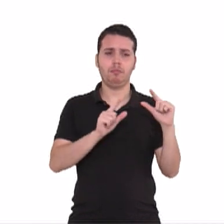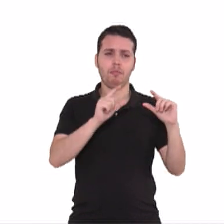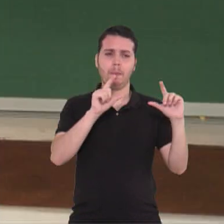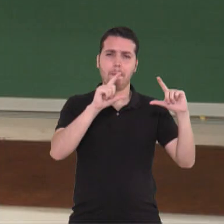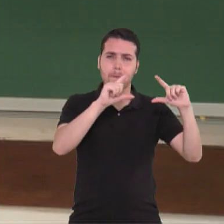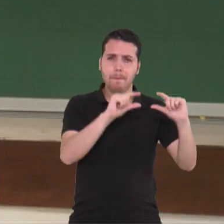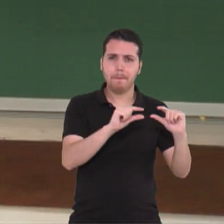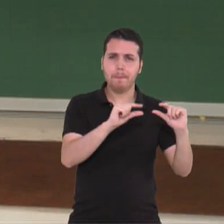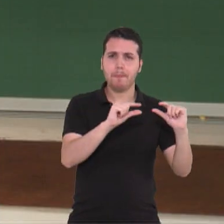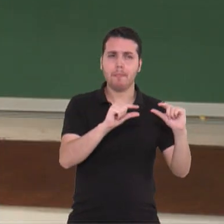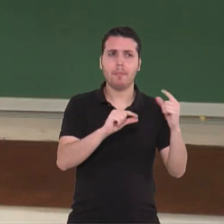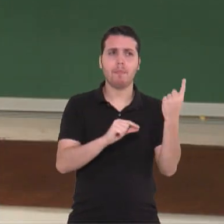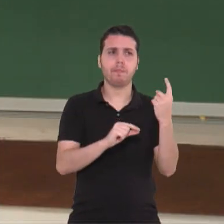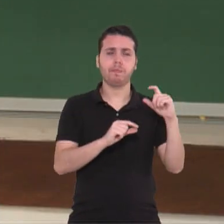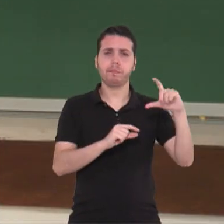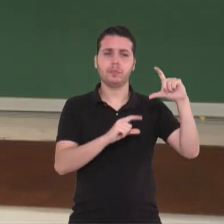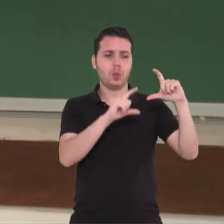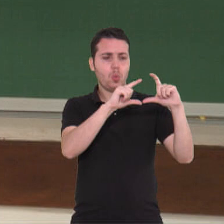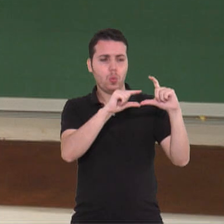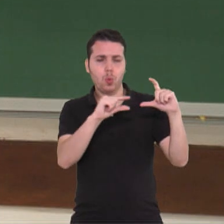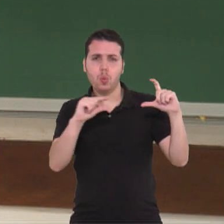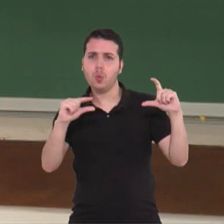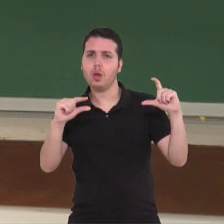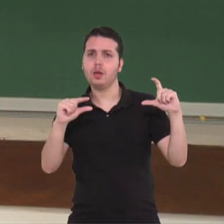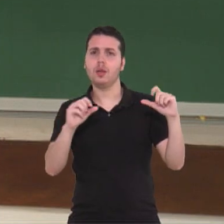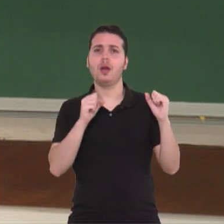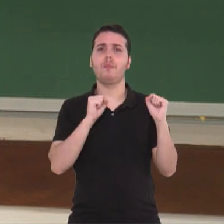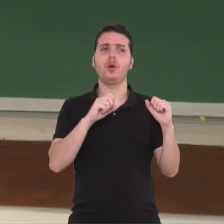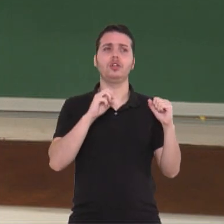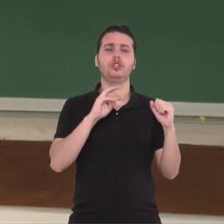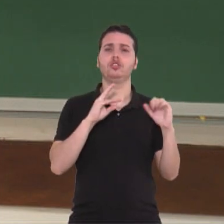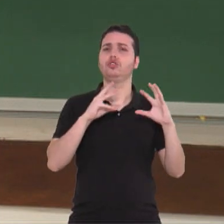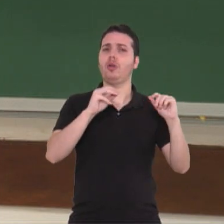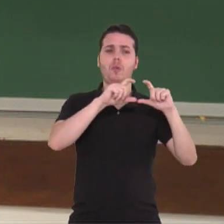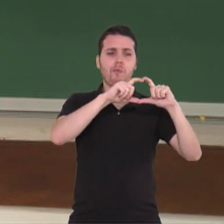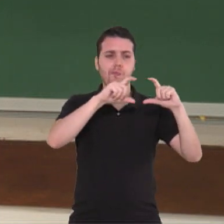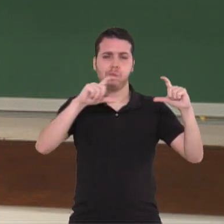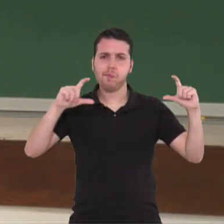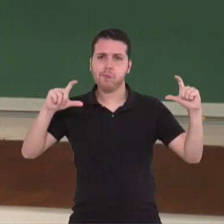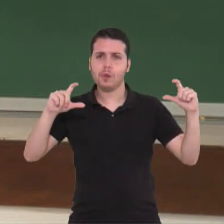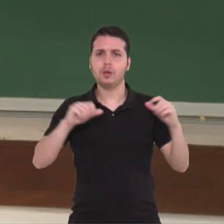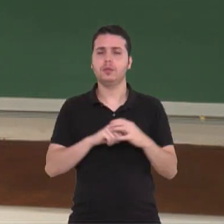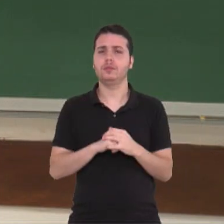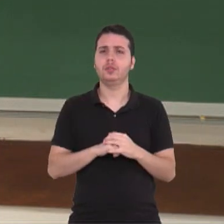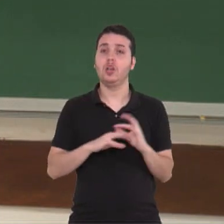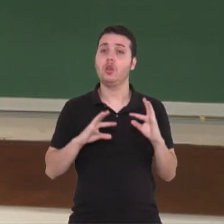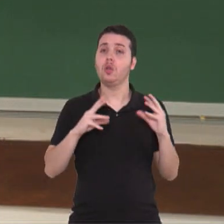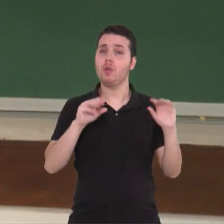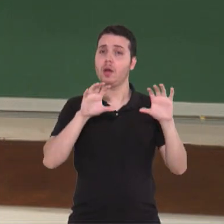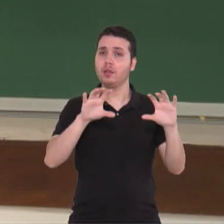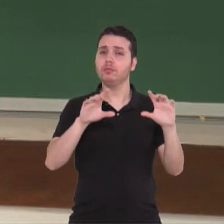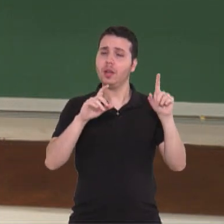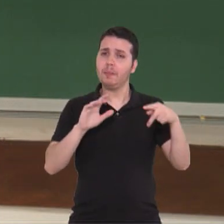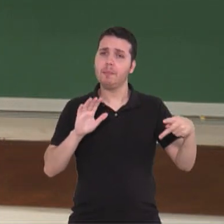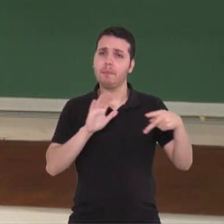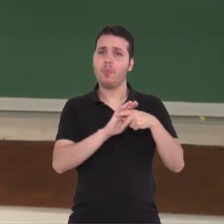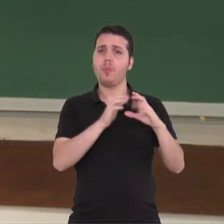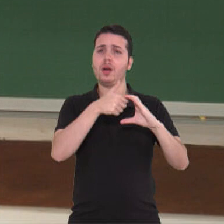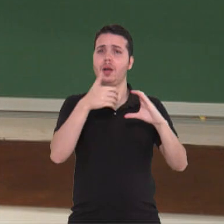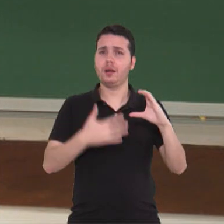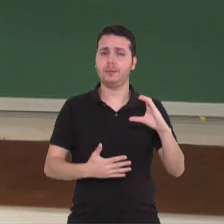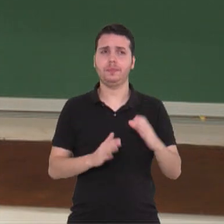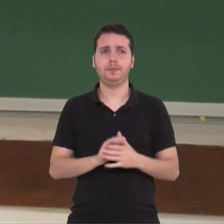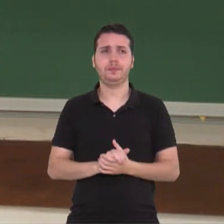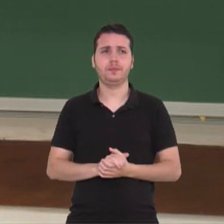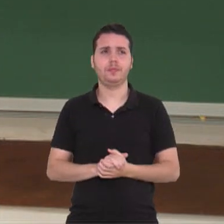minúscula, né? A primeira maiúscula, as outras minúsculas, posso todas garrafais. E para tudo isso faz parte de uma